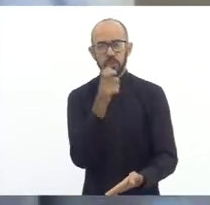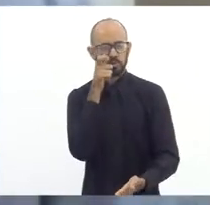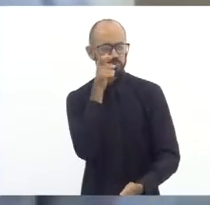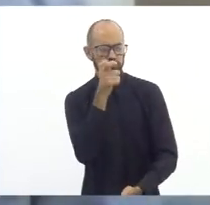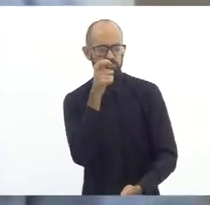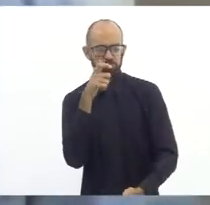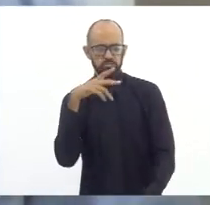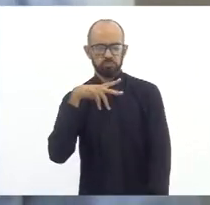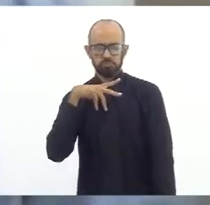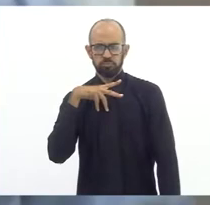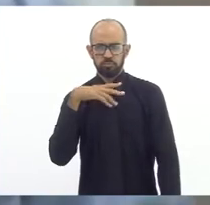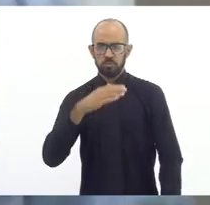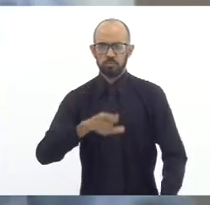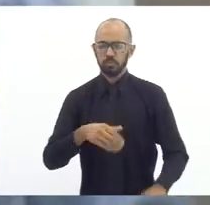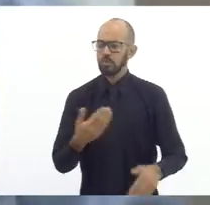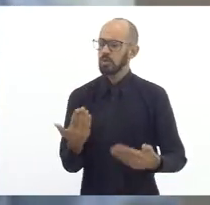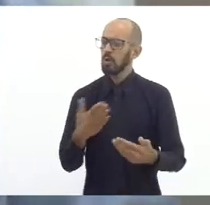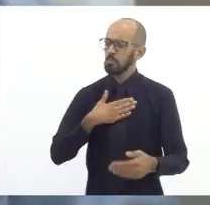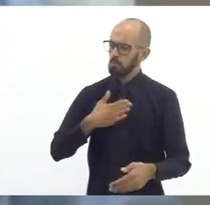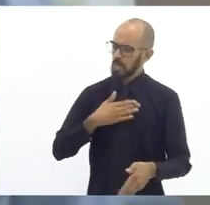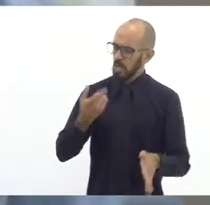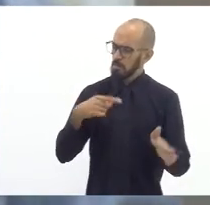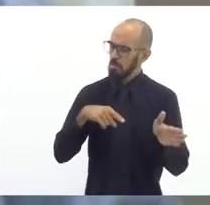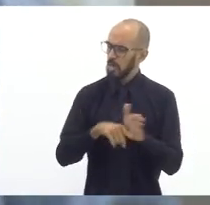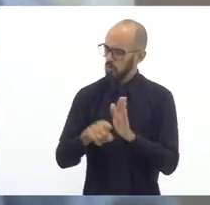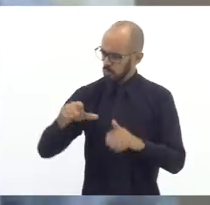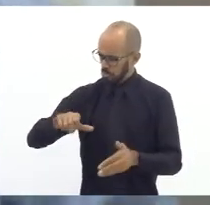minha pergunta, presidente Lucinha,